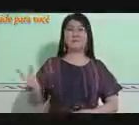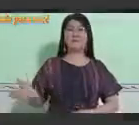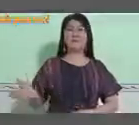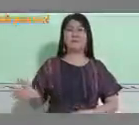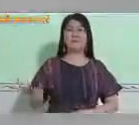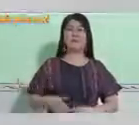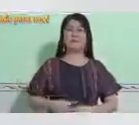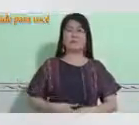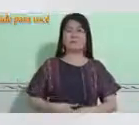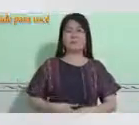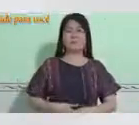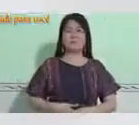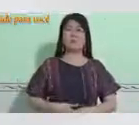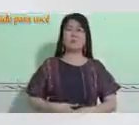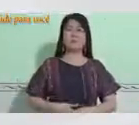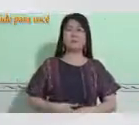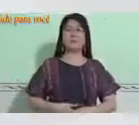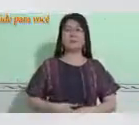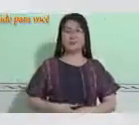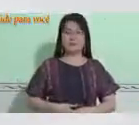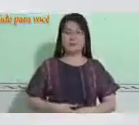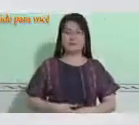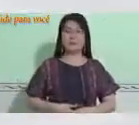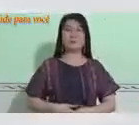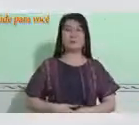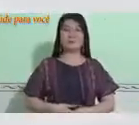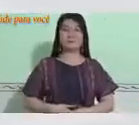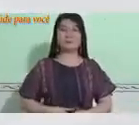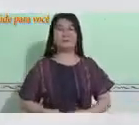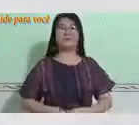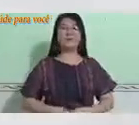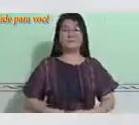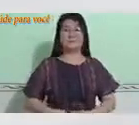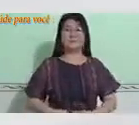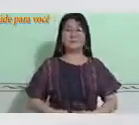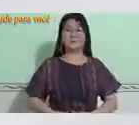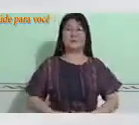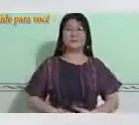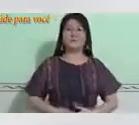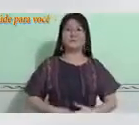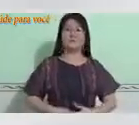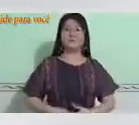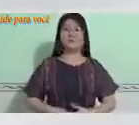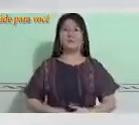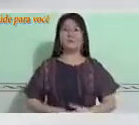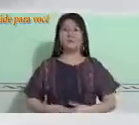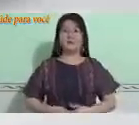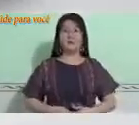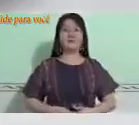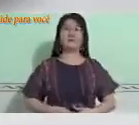ação vasodilatadora, que melhora a circulação sanguínea, promovendo a absorção de nutrientes no bulbo